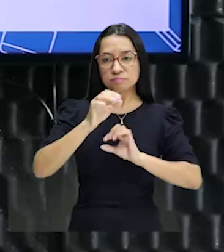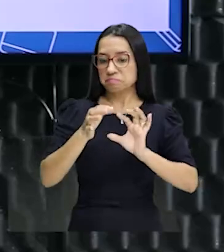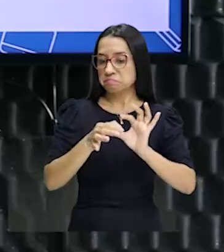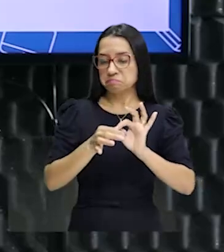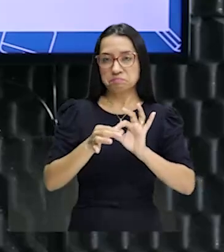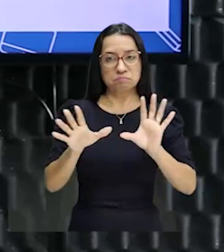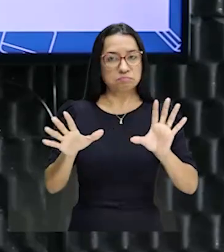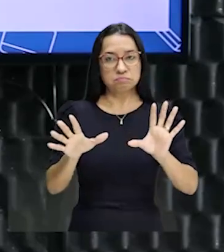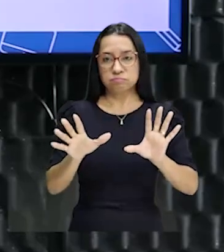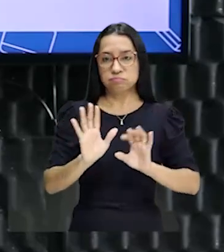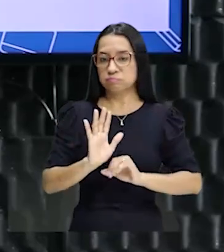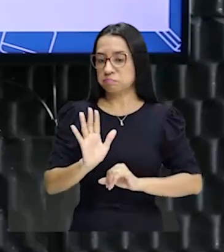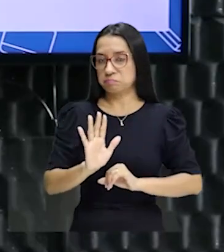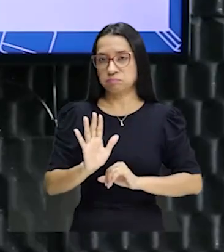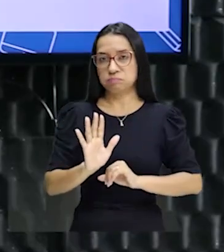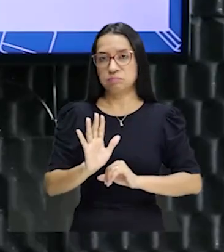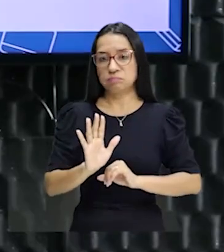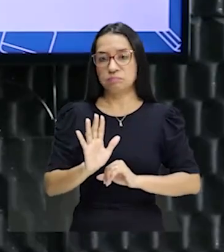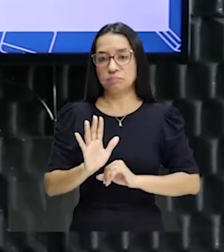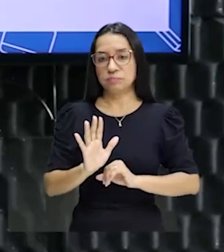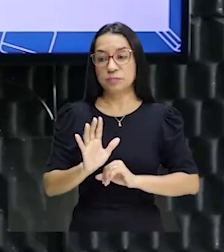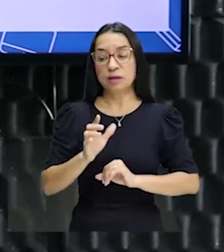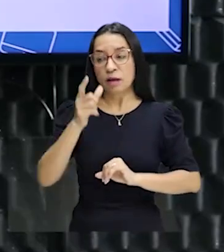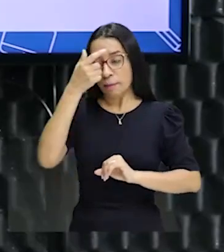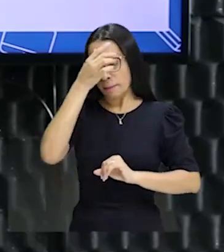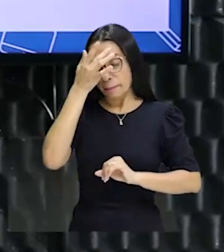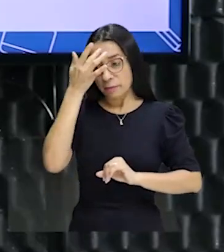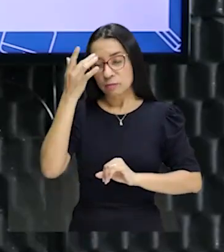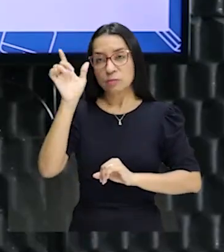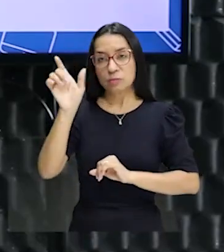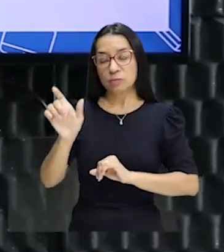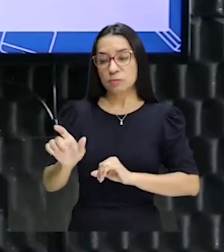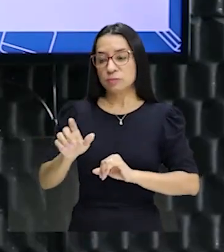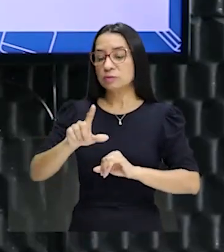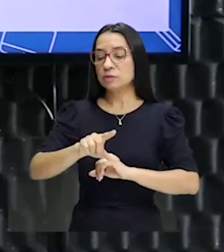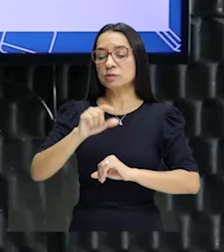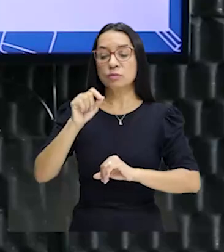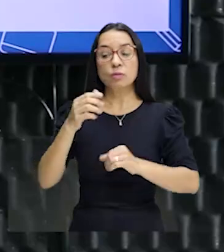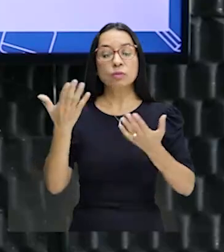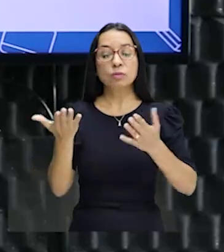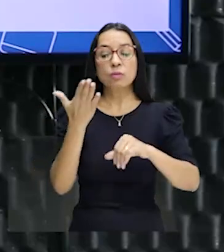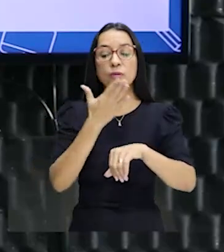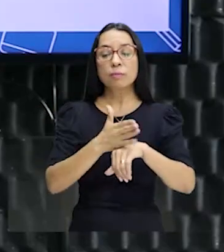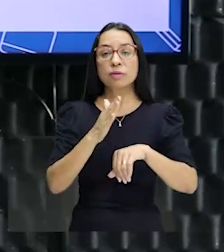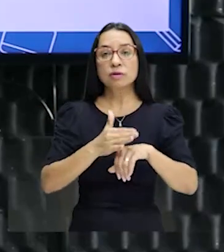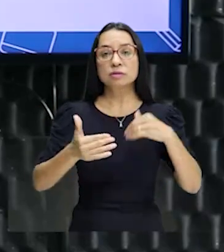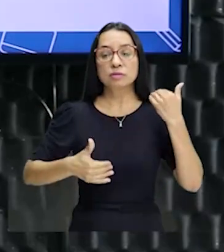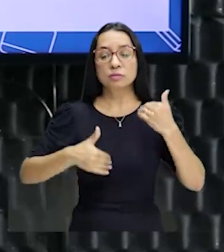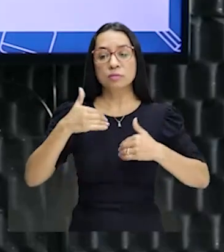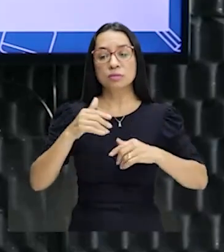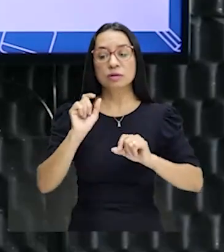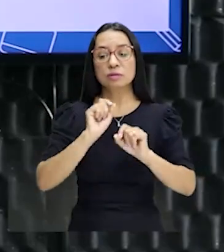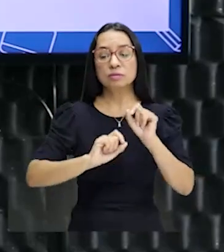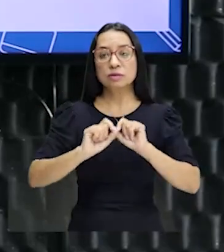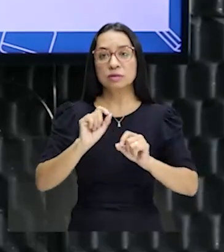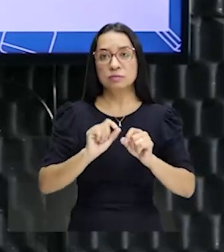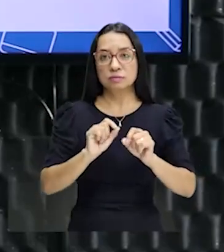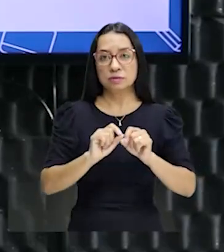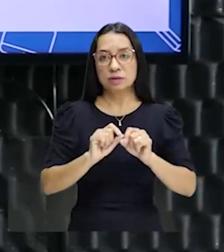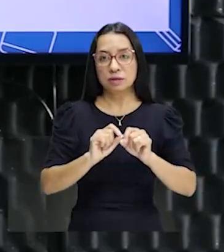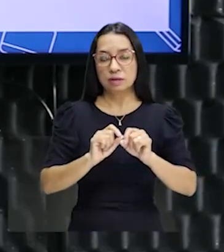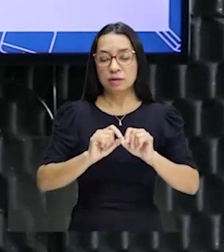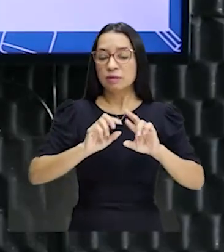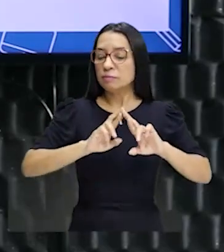indivíduo escolhe qual prática corporal ele irá realizar. Aqui é totalmente diferente